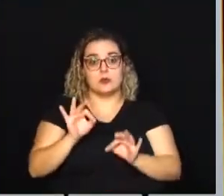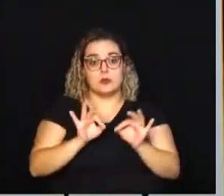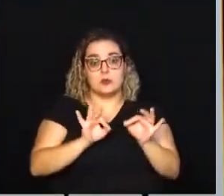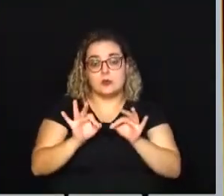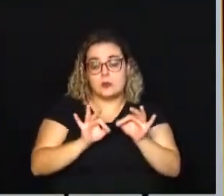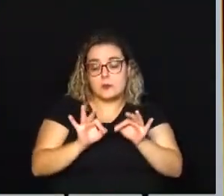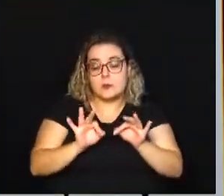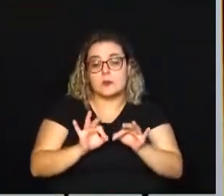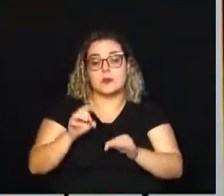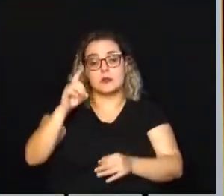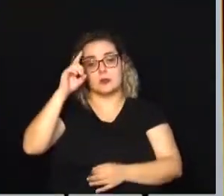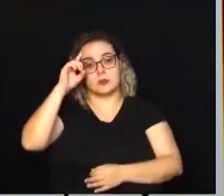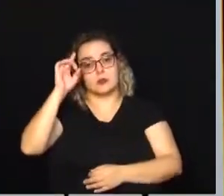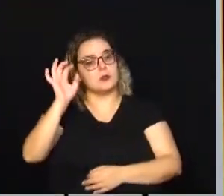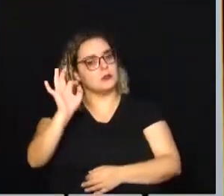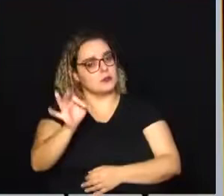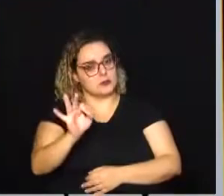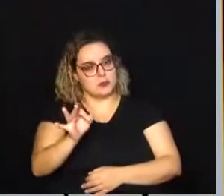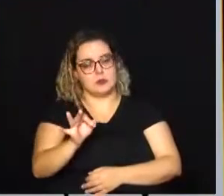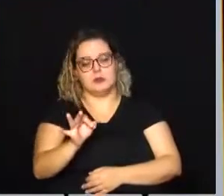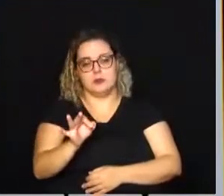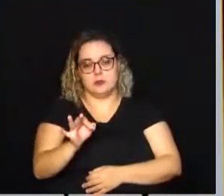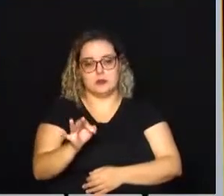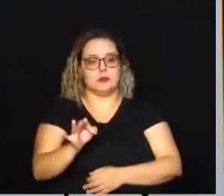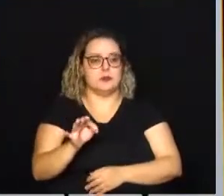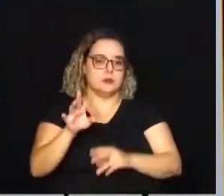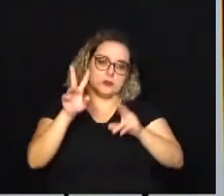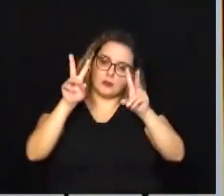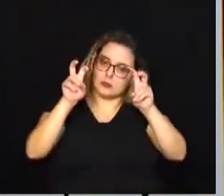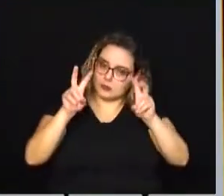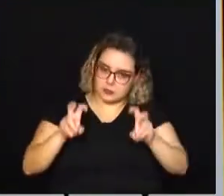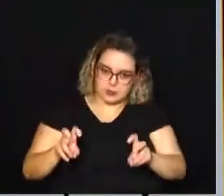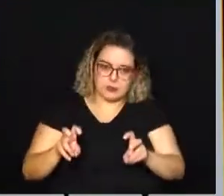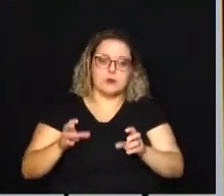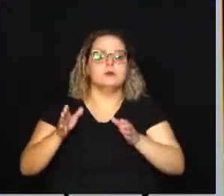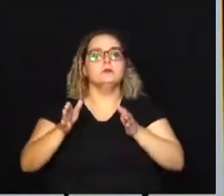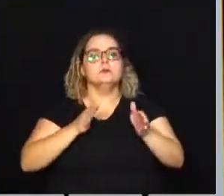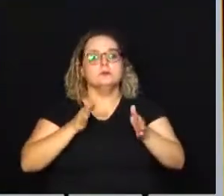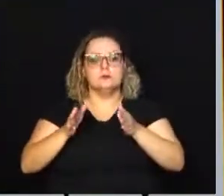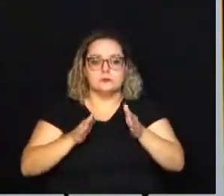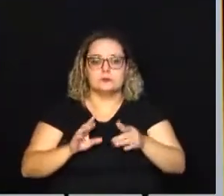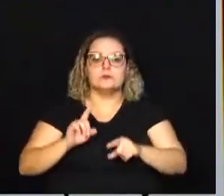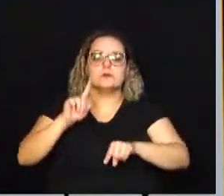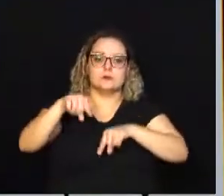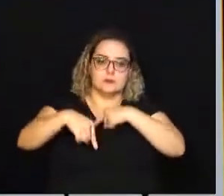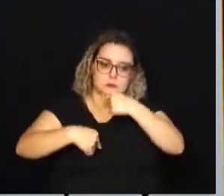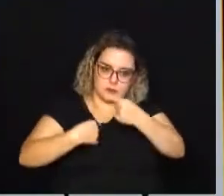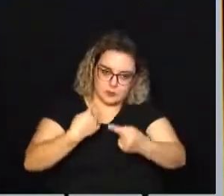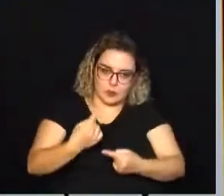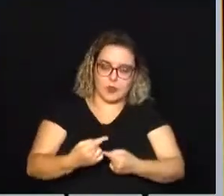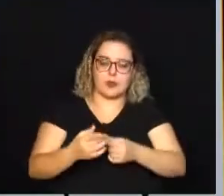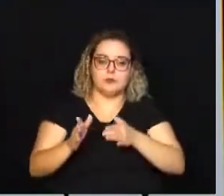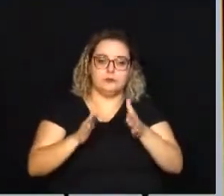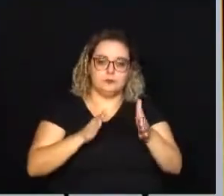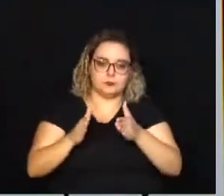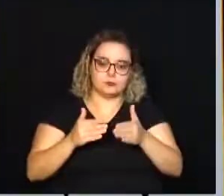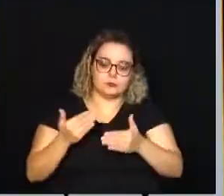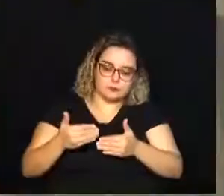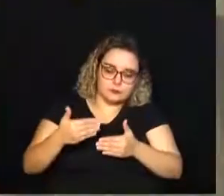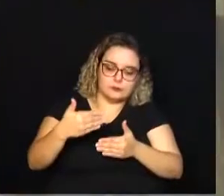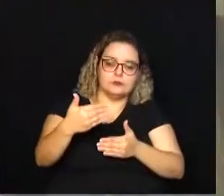com certeza, esse debate vai estar presente nesse momento, como nos próximos momentos daqui para